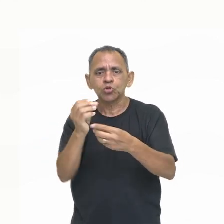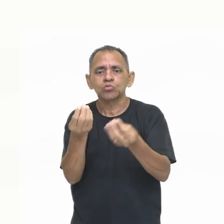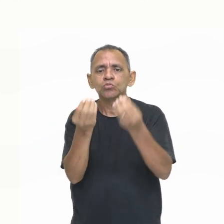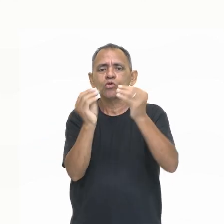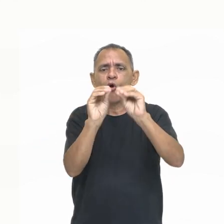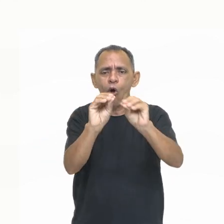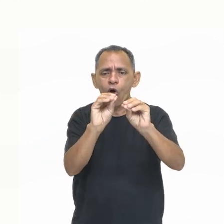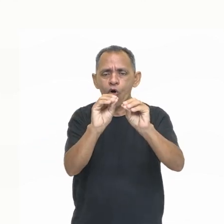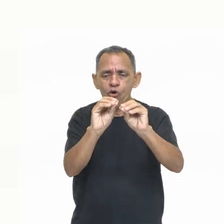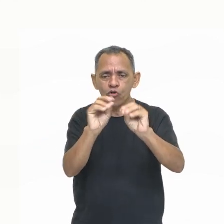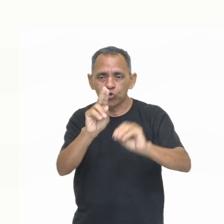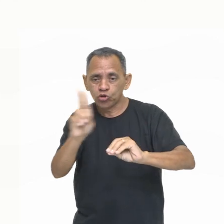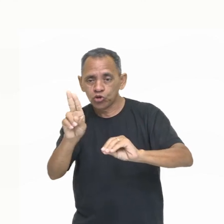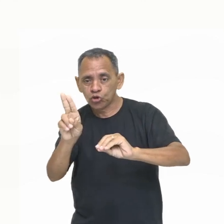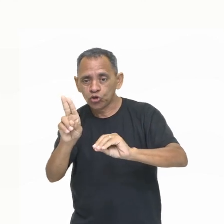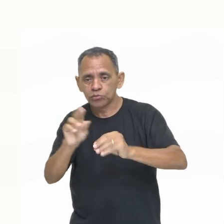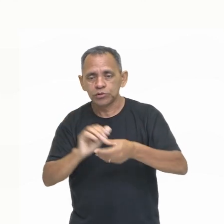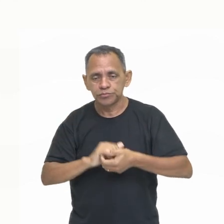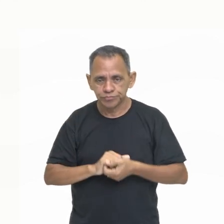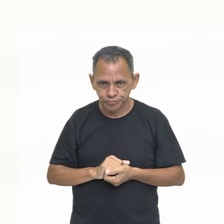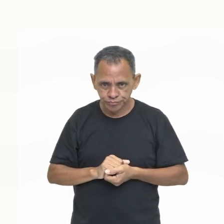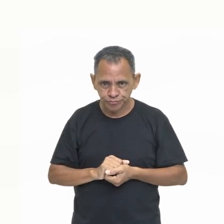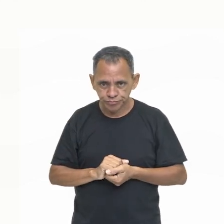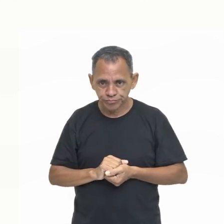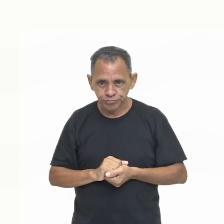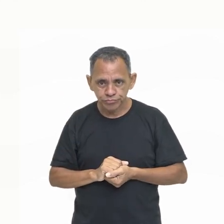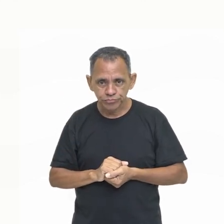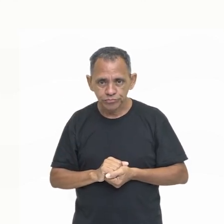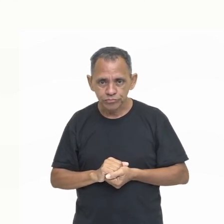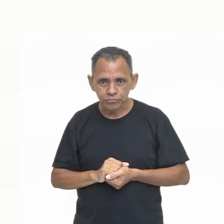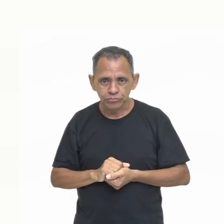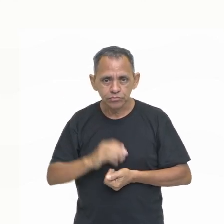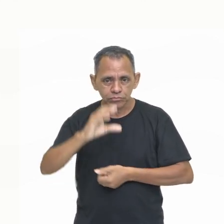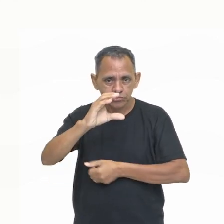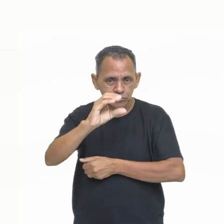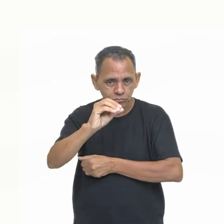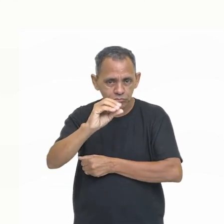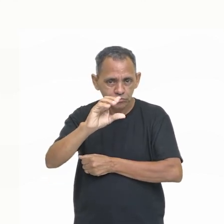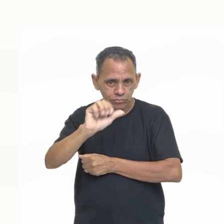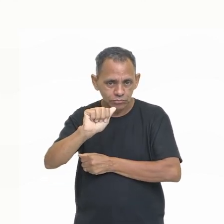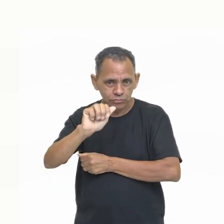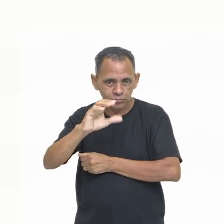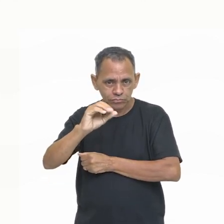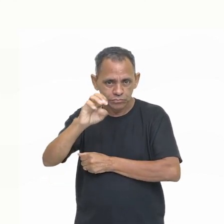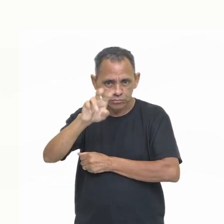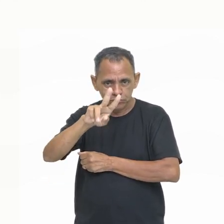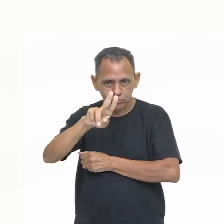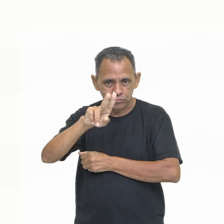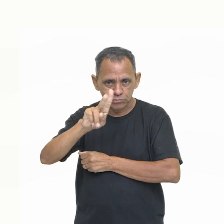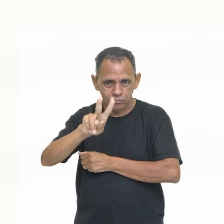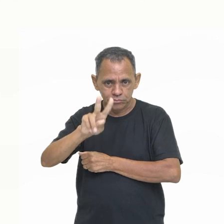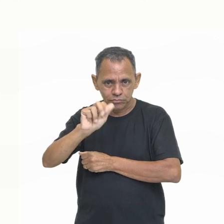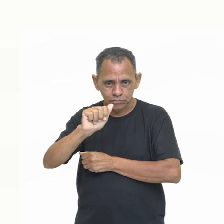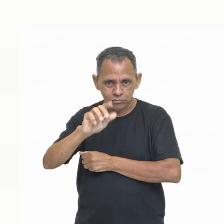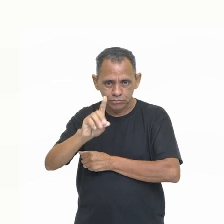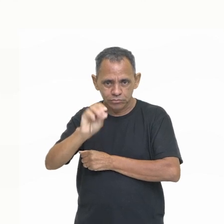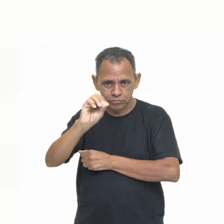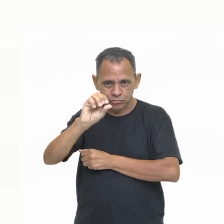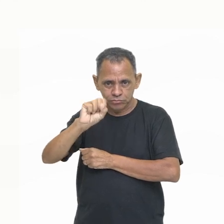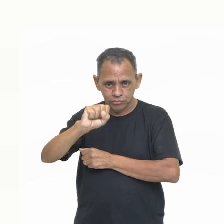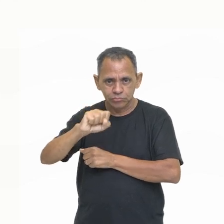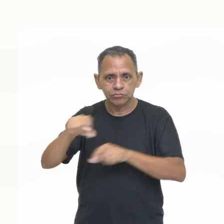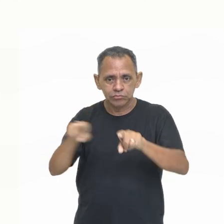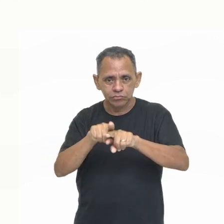no caso de Oparin e Haldane, chamaram lá de coacervados, né? Mas aqui foi tudo muito rápido, no experimento